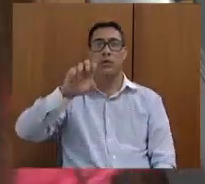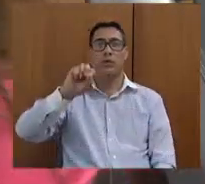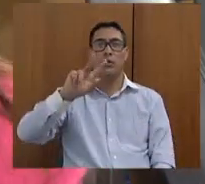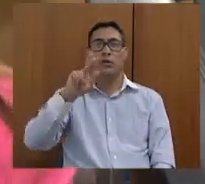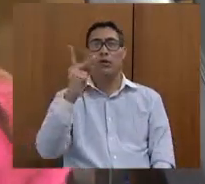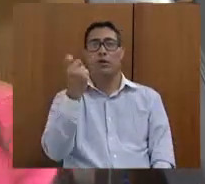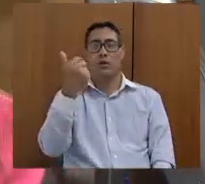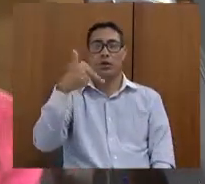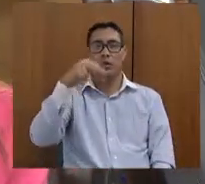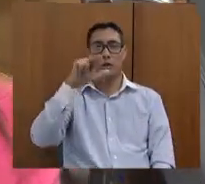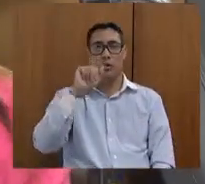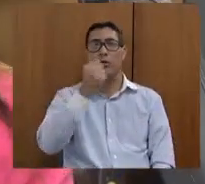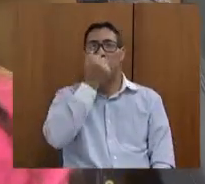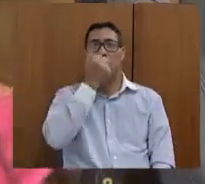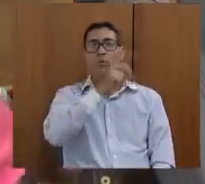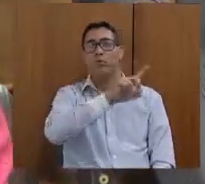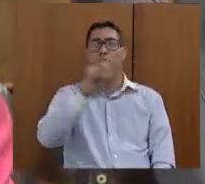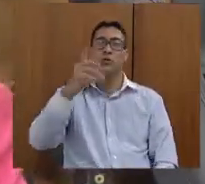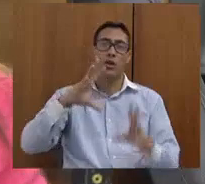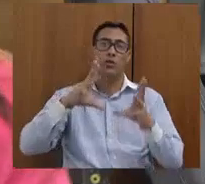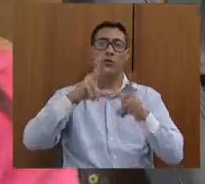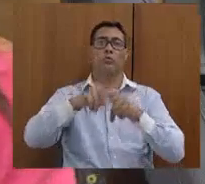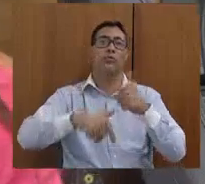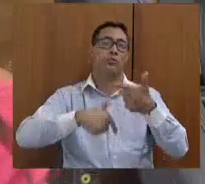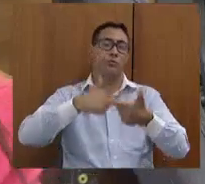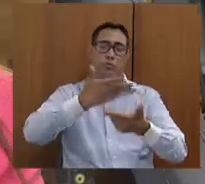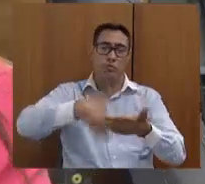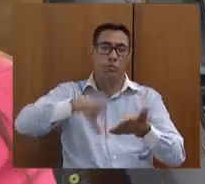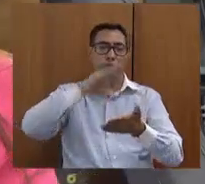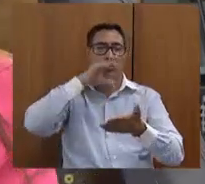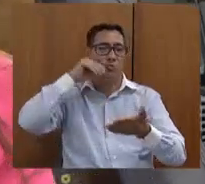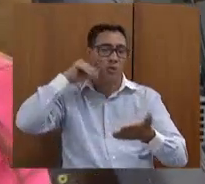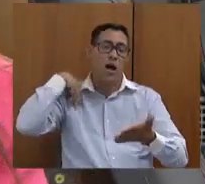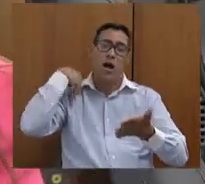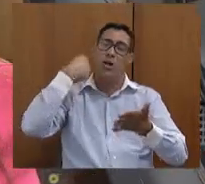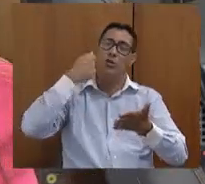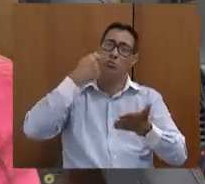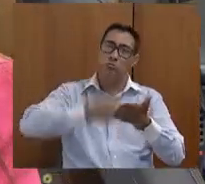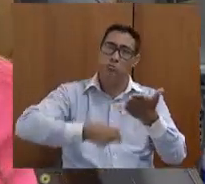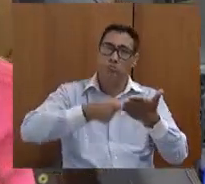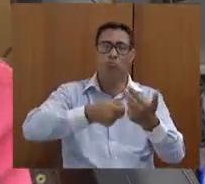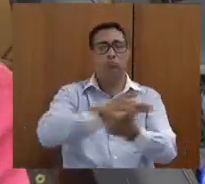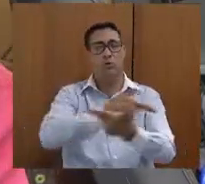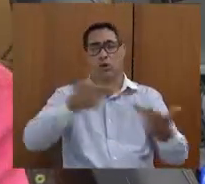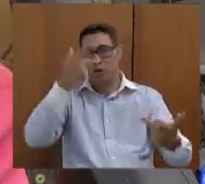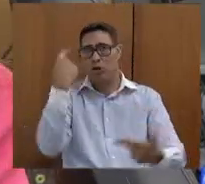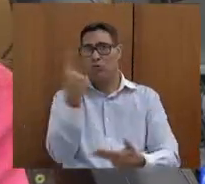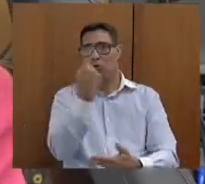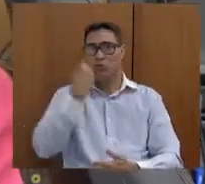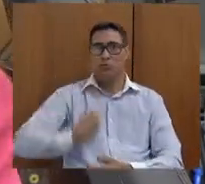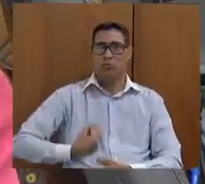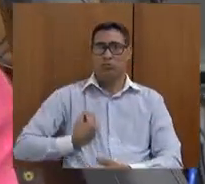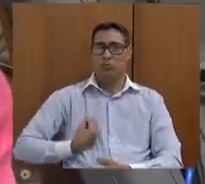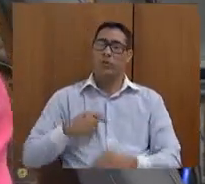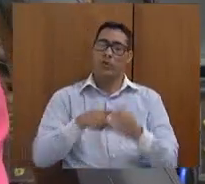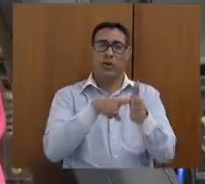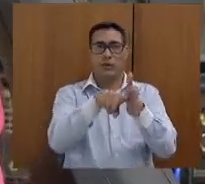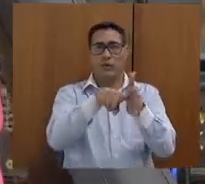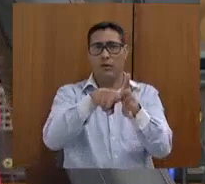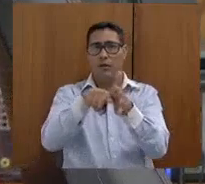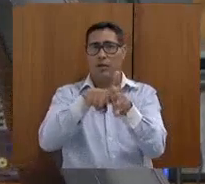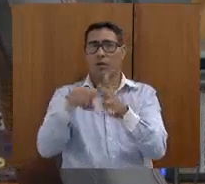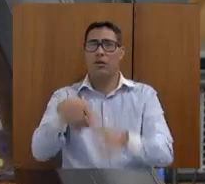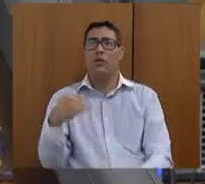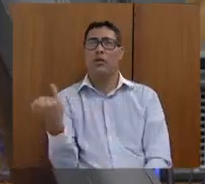Educação Igor Bom dia a todos servidores militantes todo mundo está presente aqui hoje para poder fazer essa fiscalização tão importante